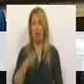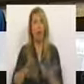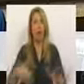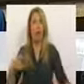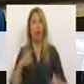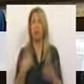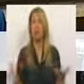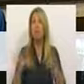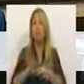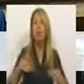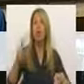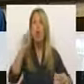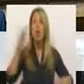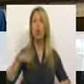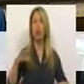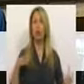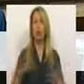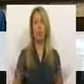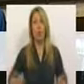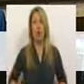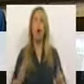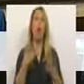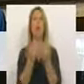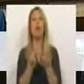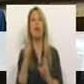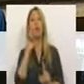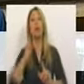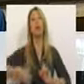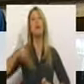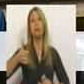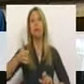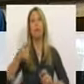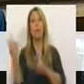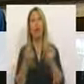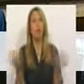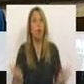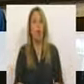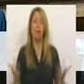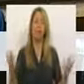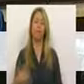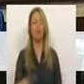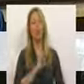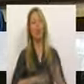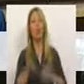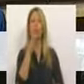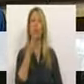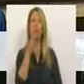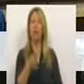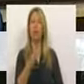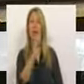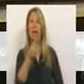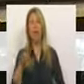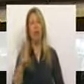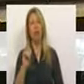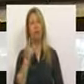e também não tem matérias mais importantes para discutir. É realmente confrangedor, Sr. Deputado Carlos Pereira, ver que